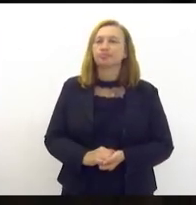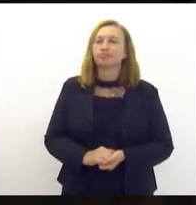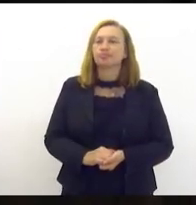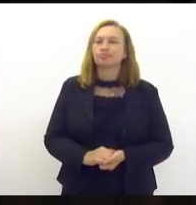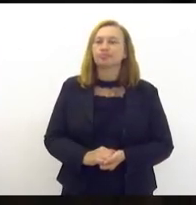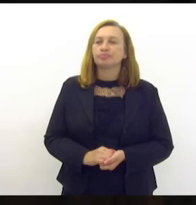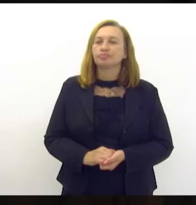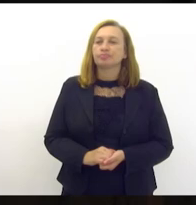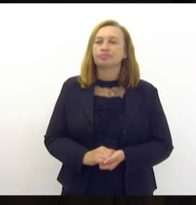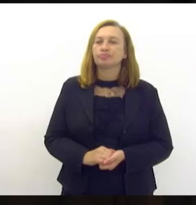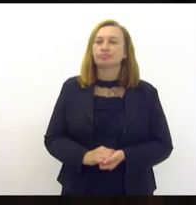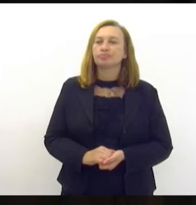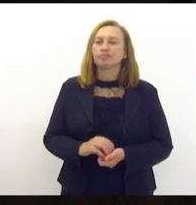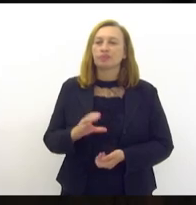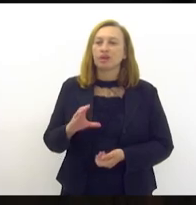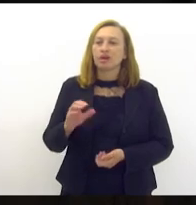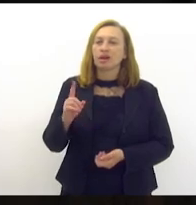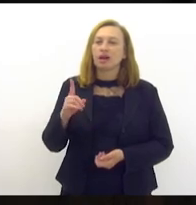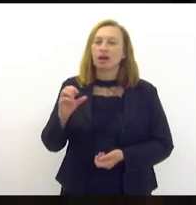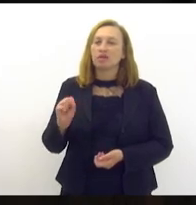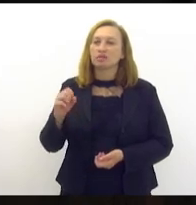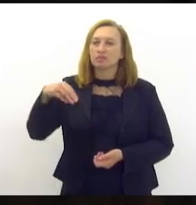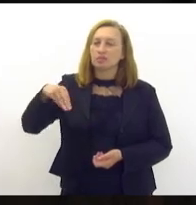Carlos Macedo, não está aí, deputado.